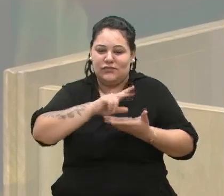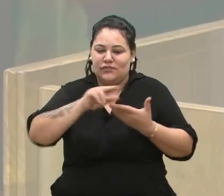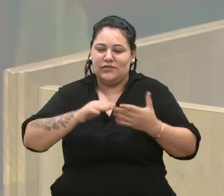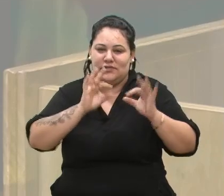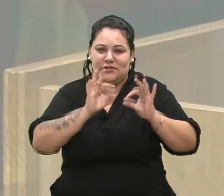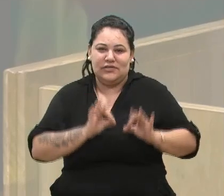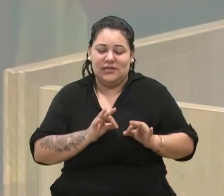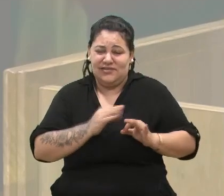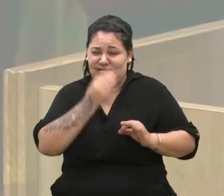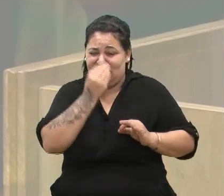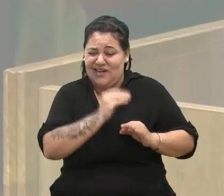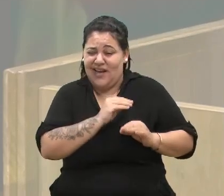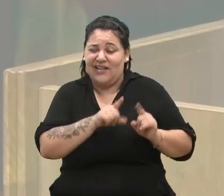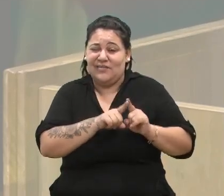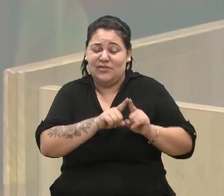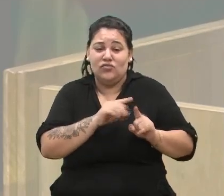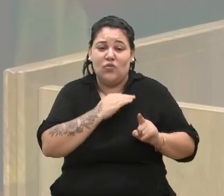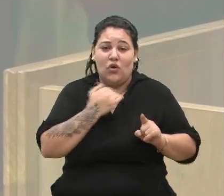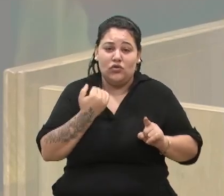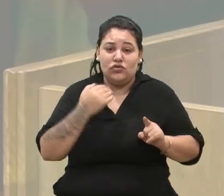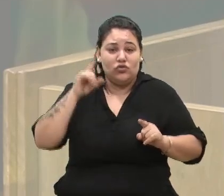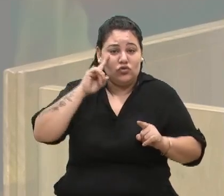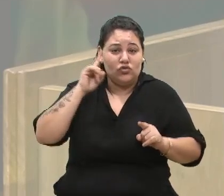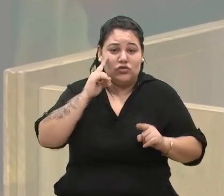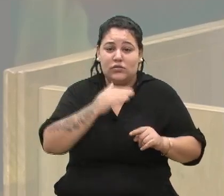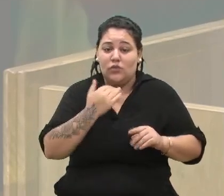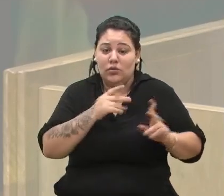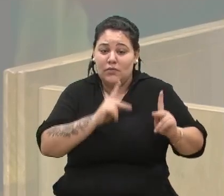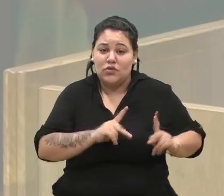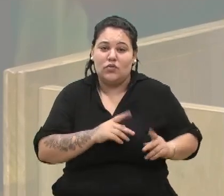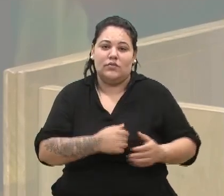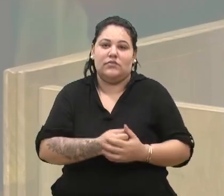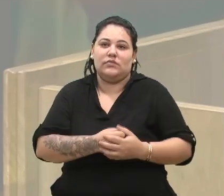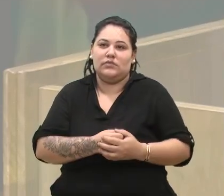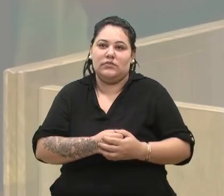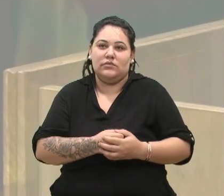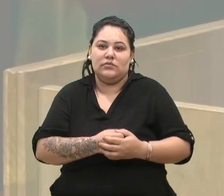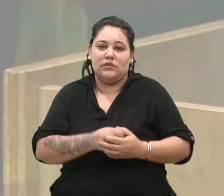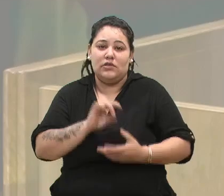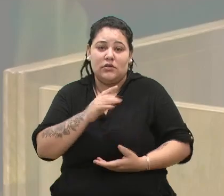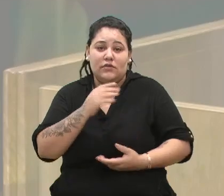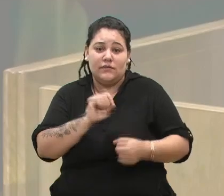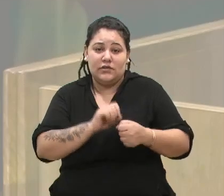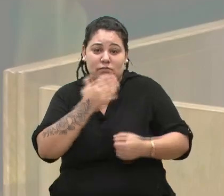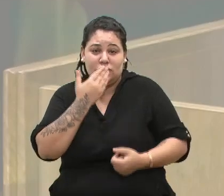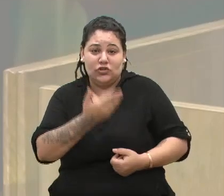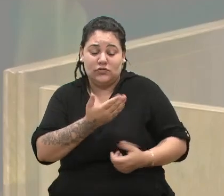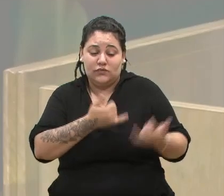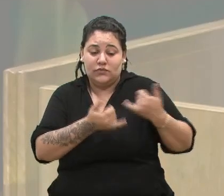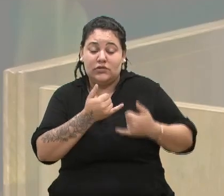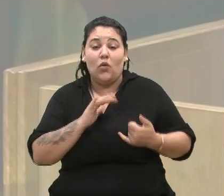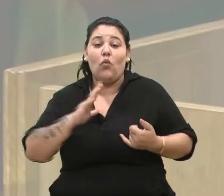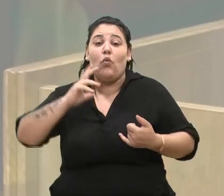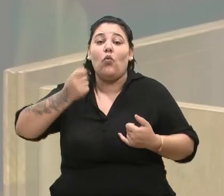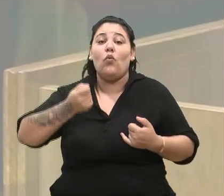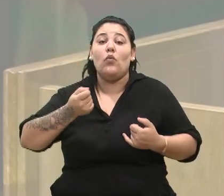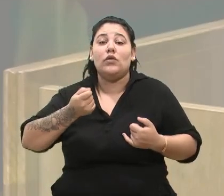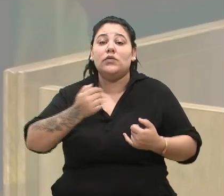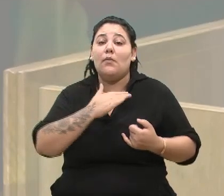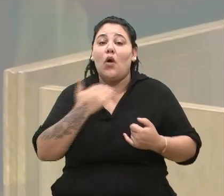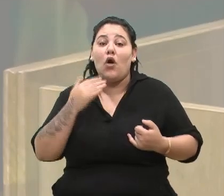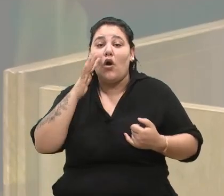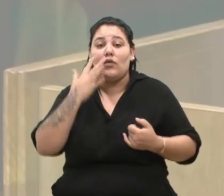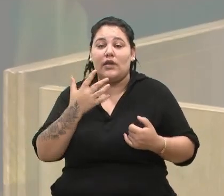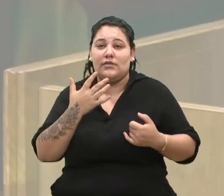de mortes. Todo dia está morrendo gente, é só pegar fazer um pedido de informações, quantos óbitos estão acontecendo, as médias nos